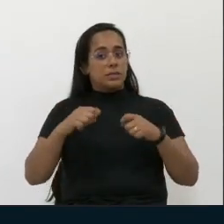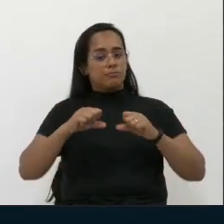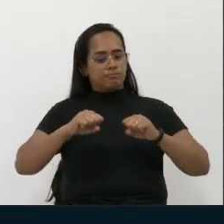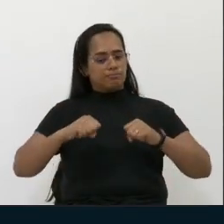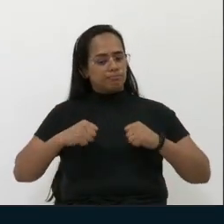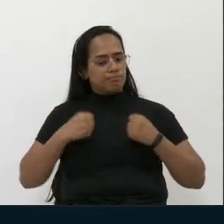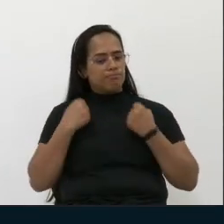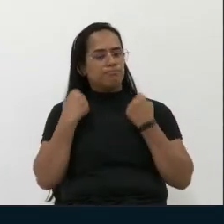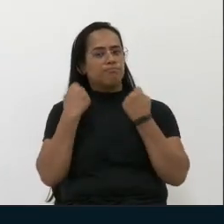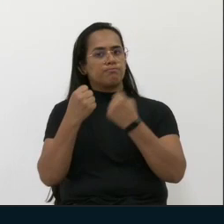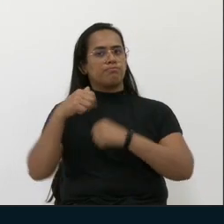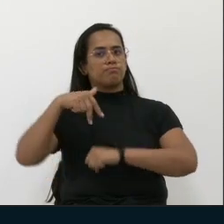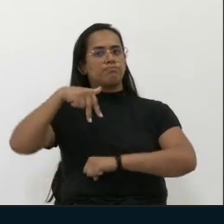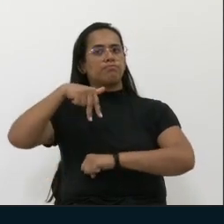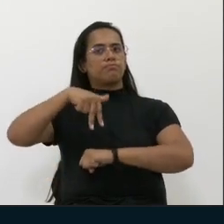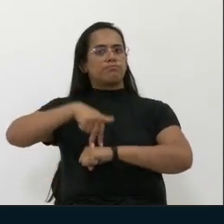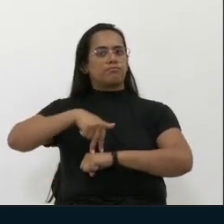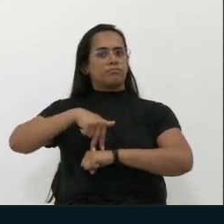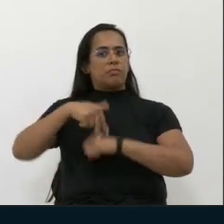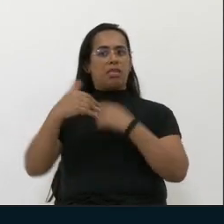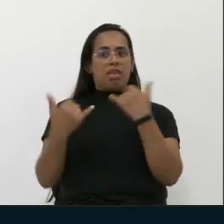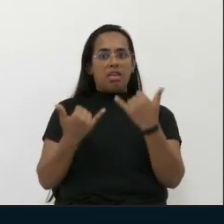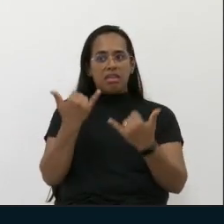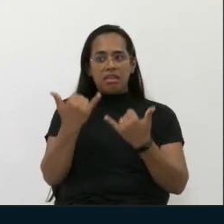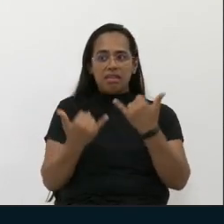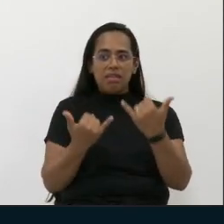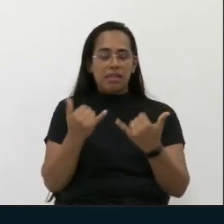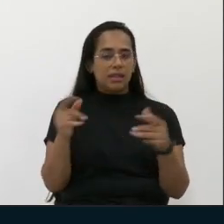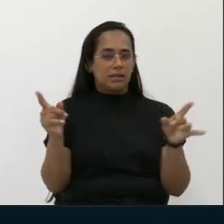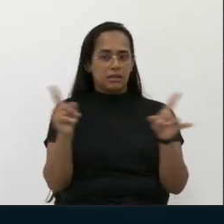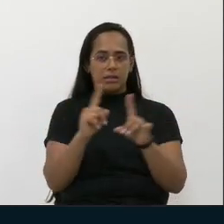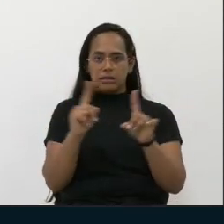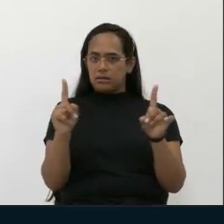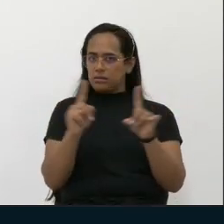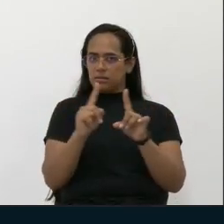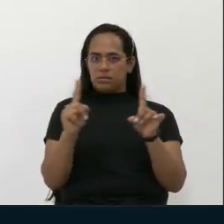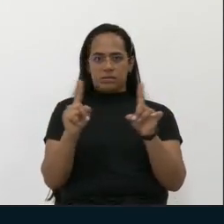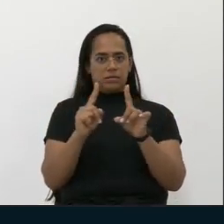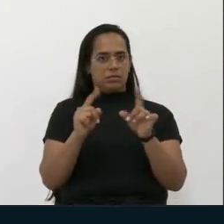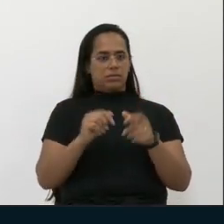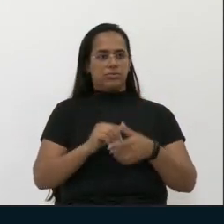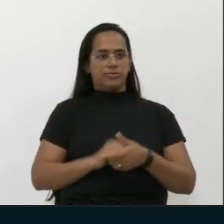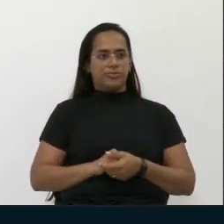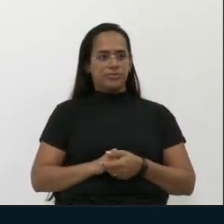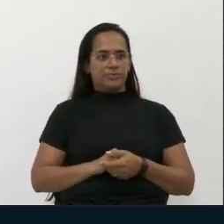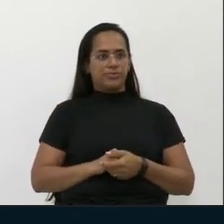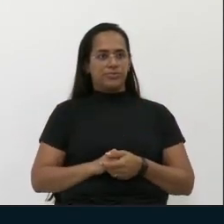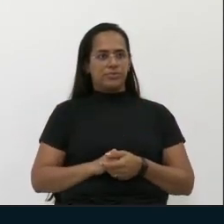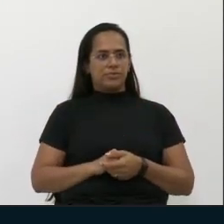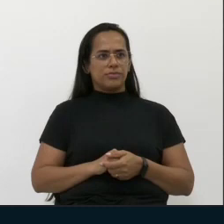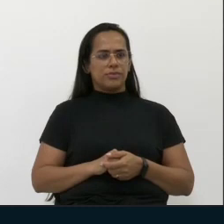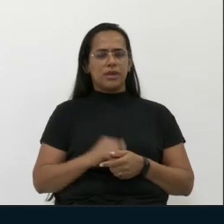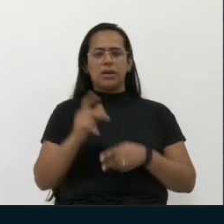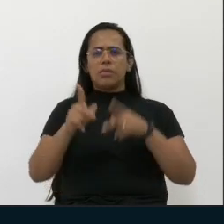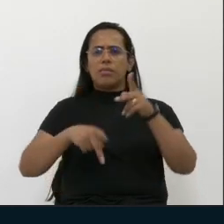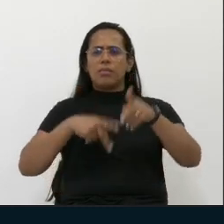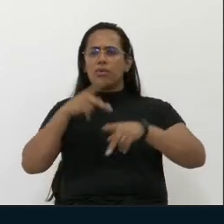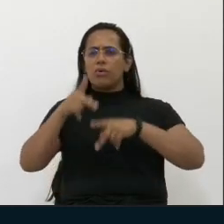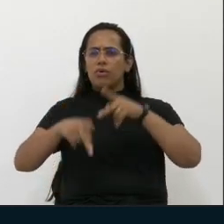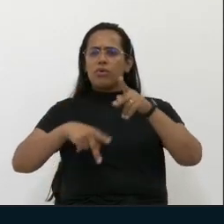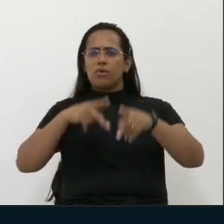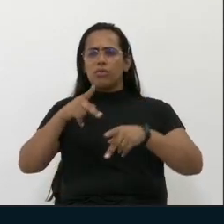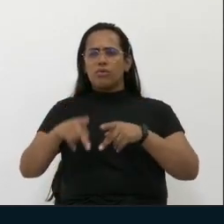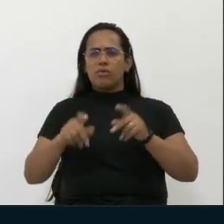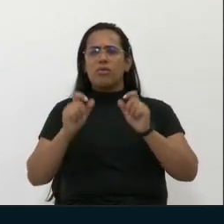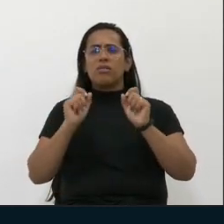não é brincadeira isso, vereadores. Vocês estavam falando agora, cadê a população aqui, Edmilson? Cadê a população